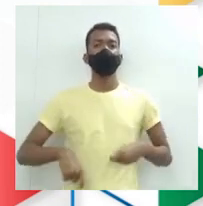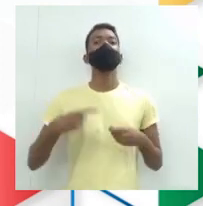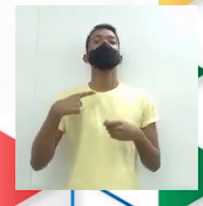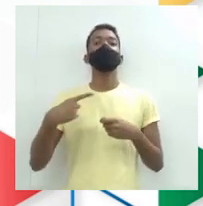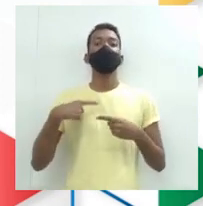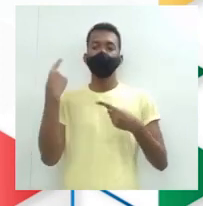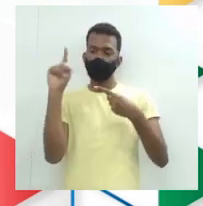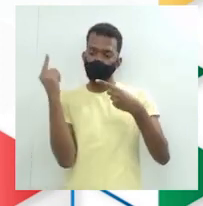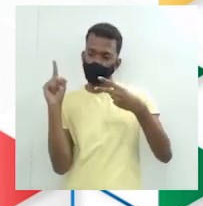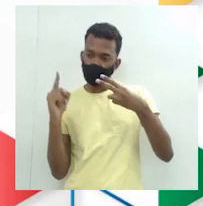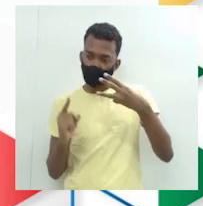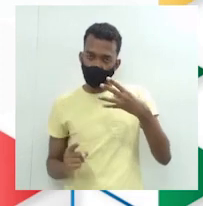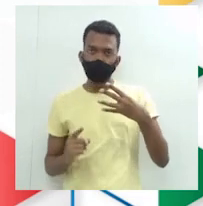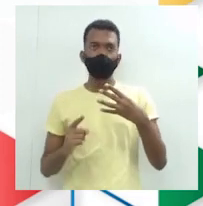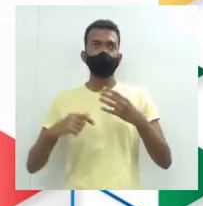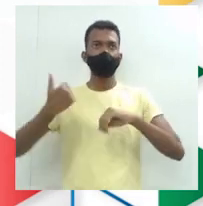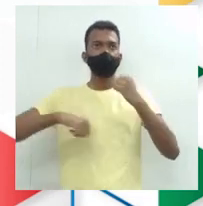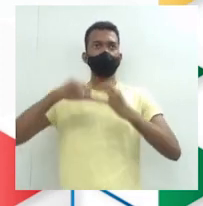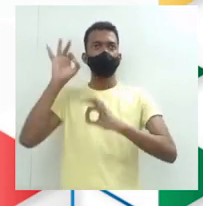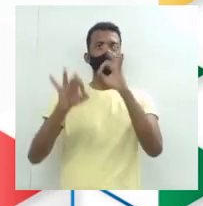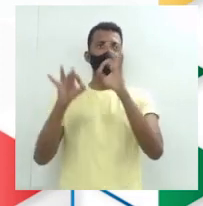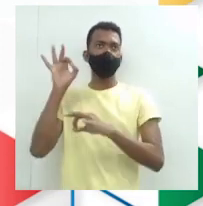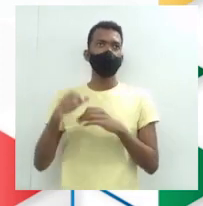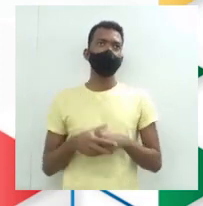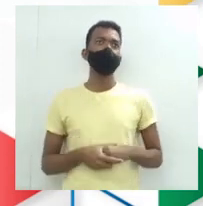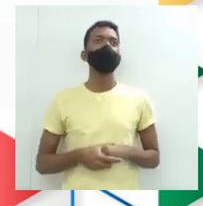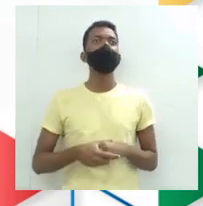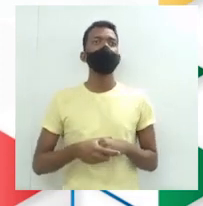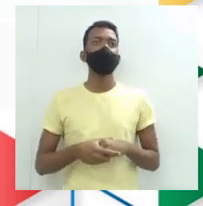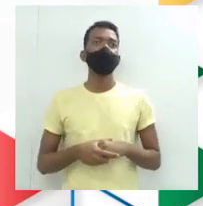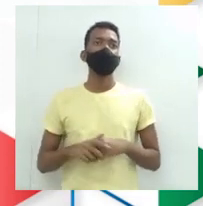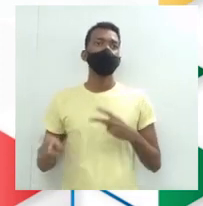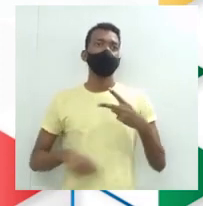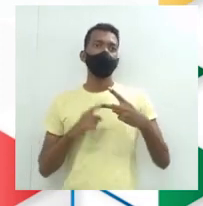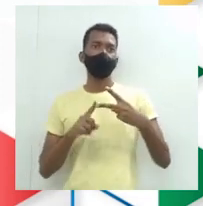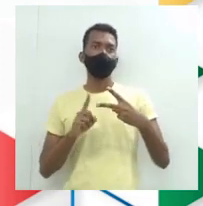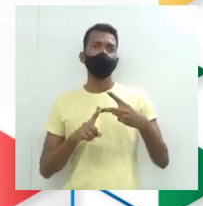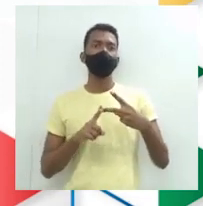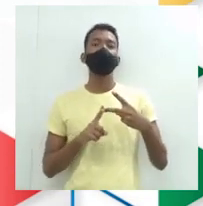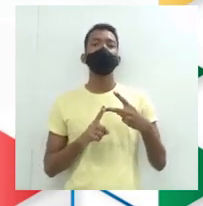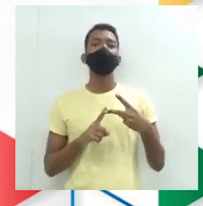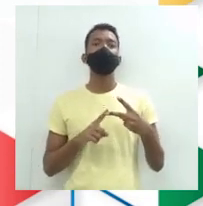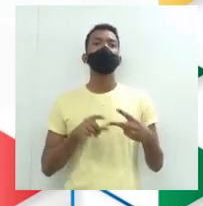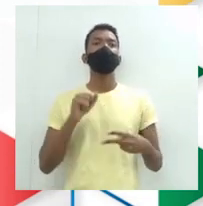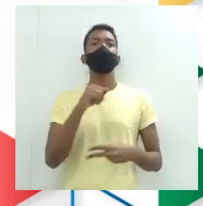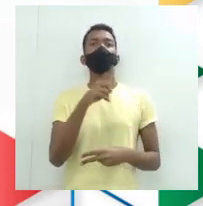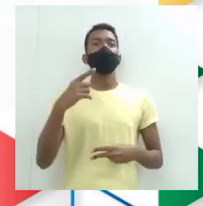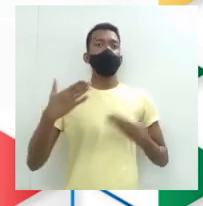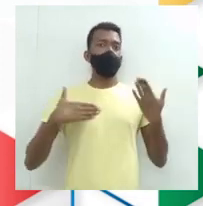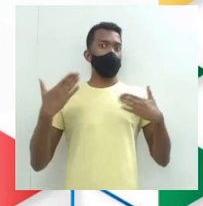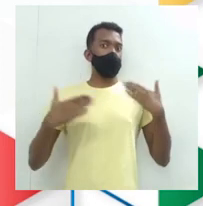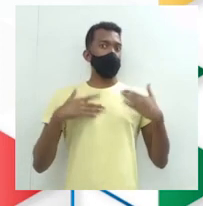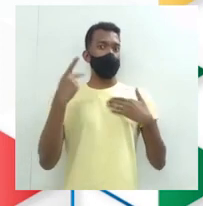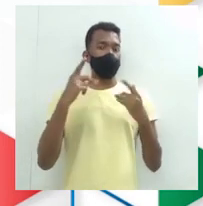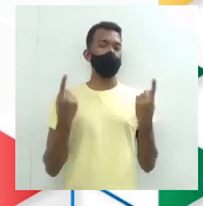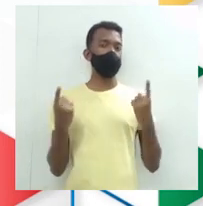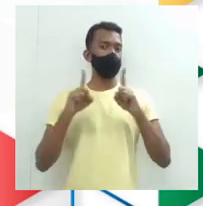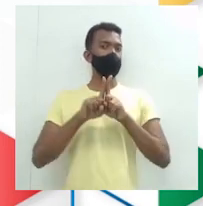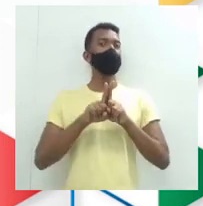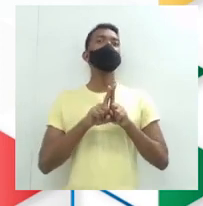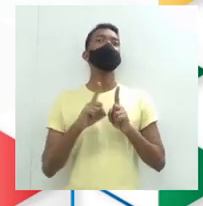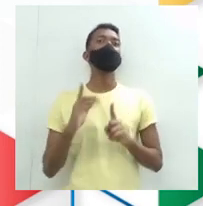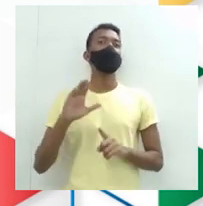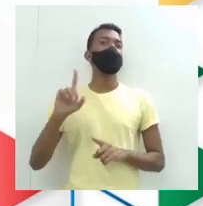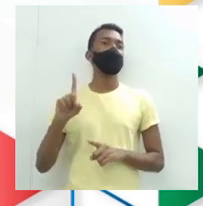aí, você acabar de ser julgado dentro desse processo. Number 2, if you are scared of your partner ex, call